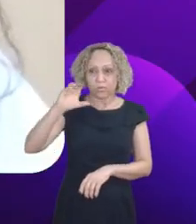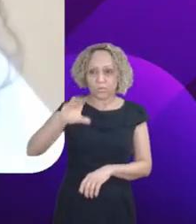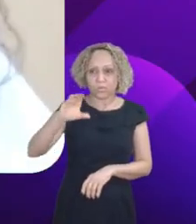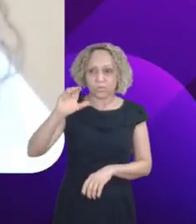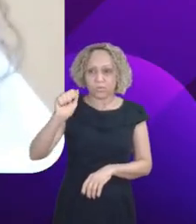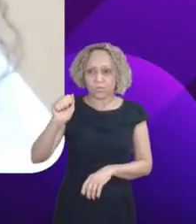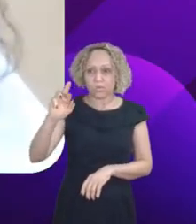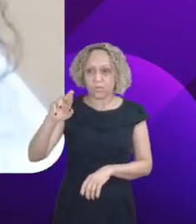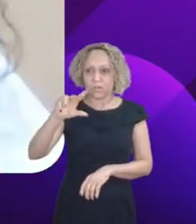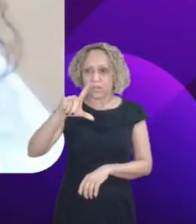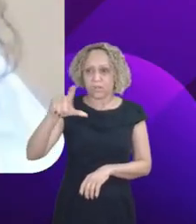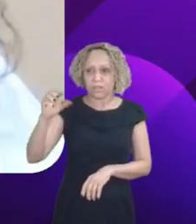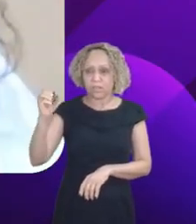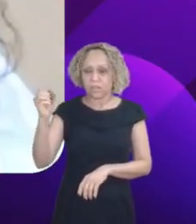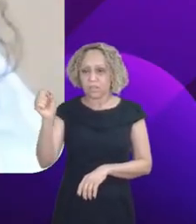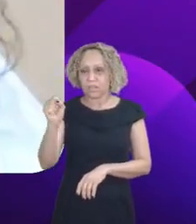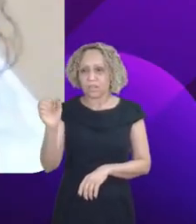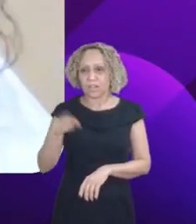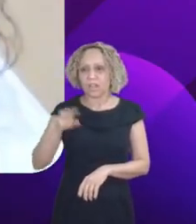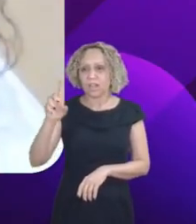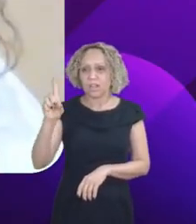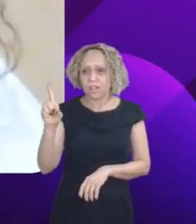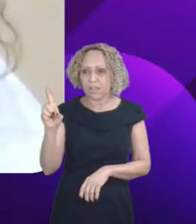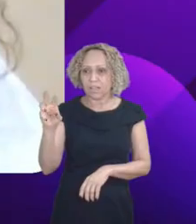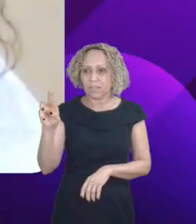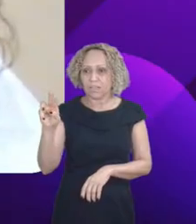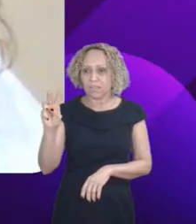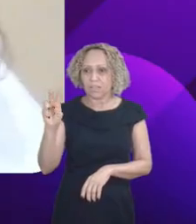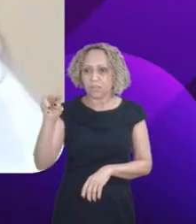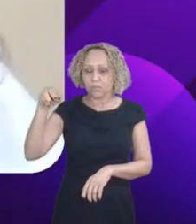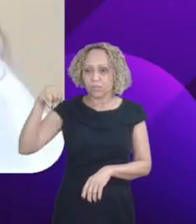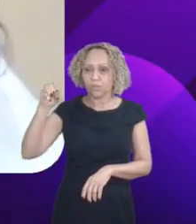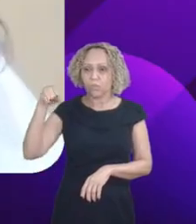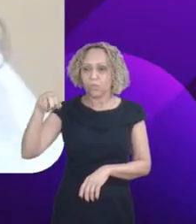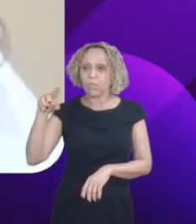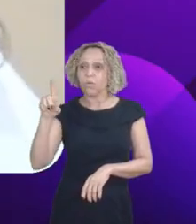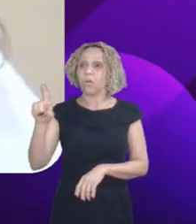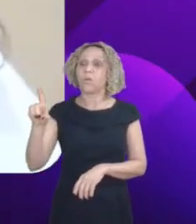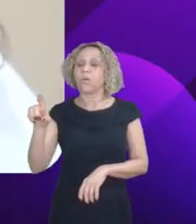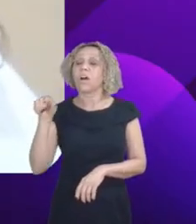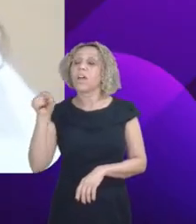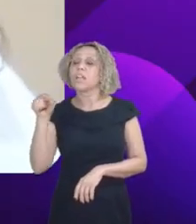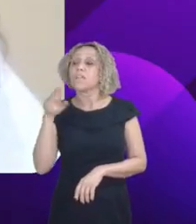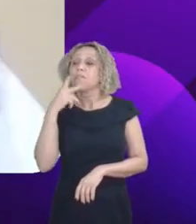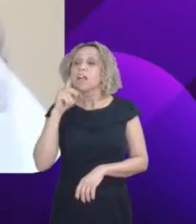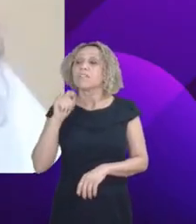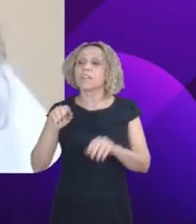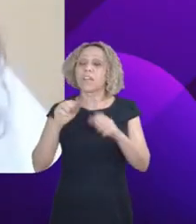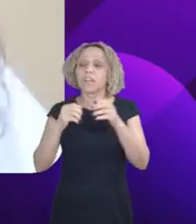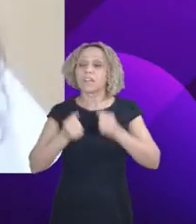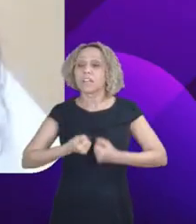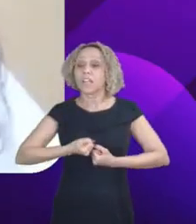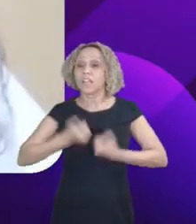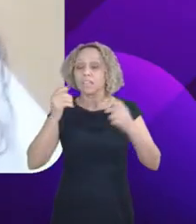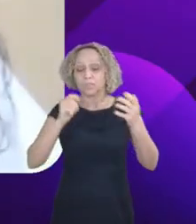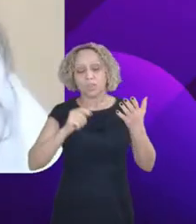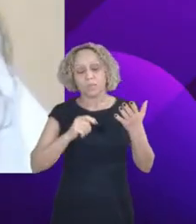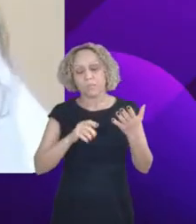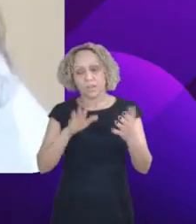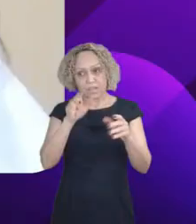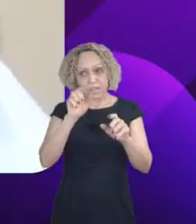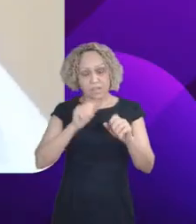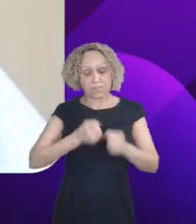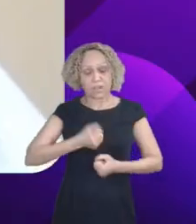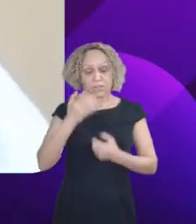Ele diz que, nesse poema, que quem quase vive Quem quase vive já morreu, mas